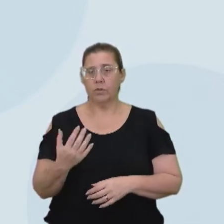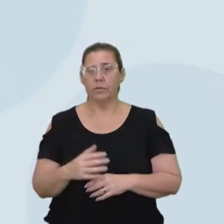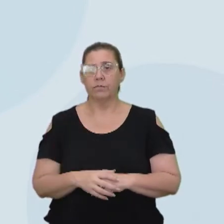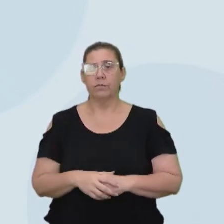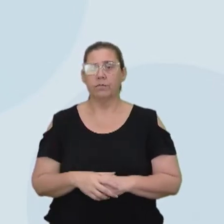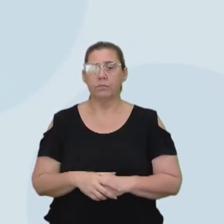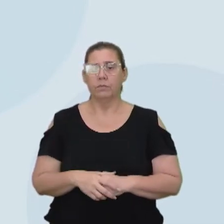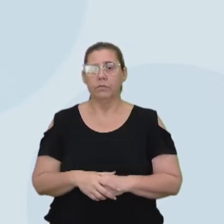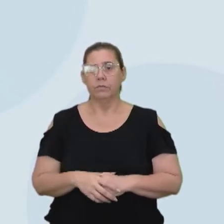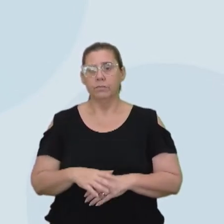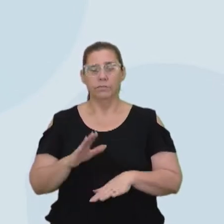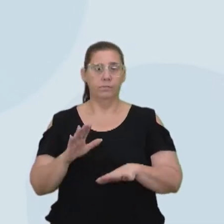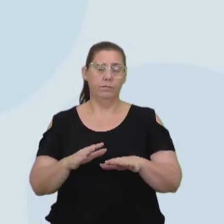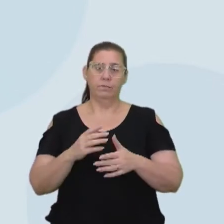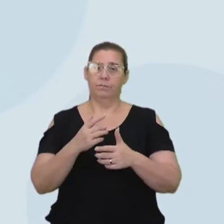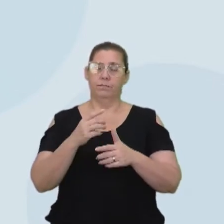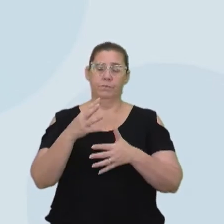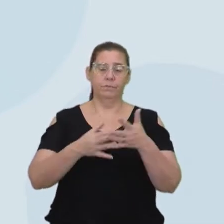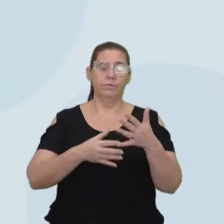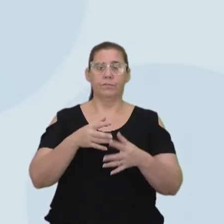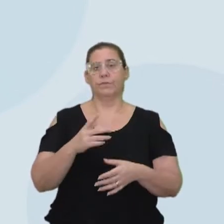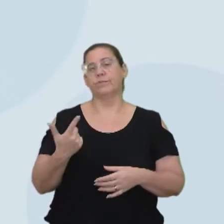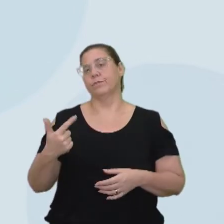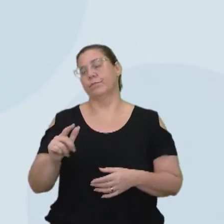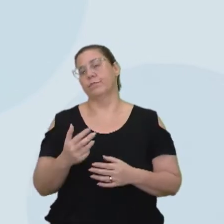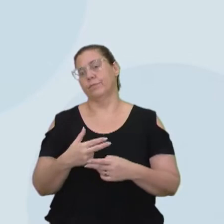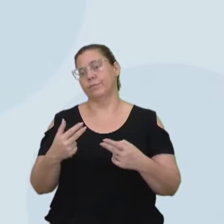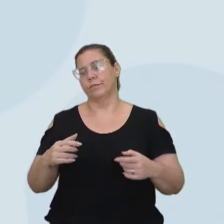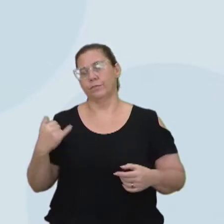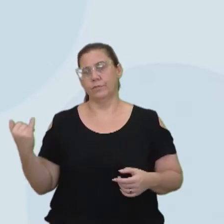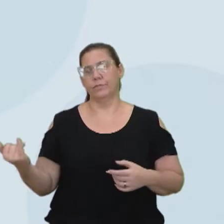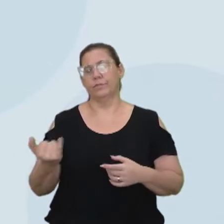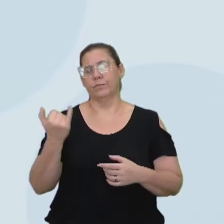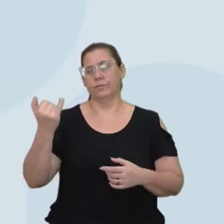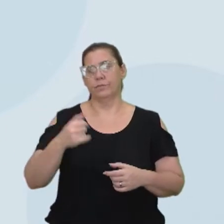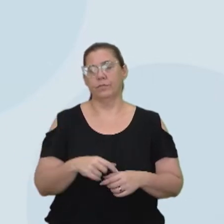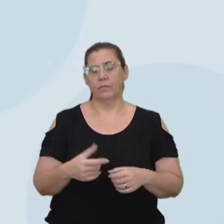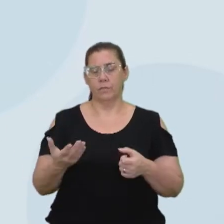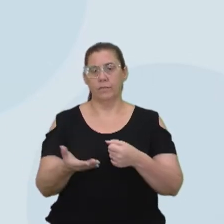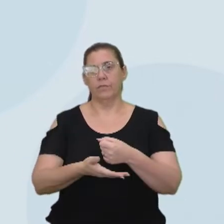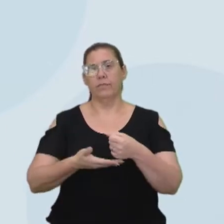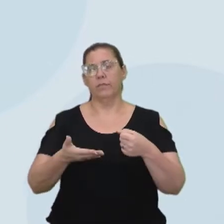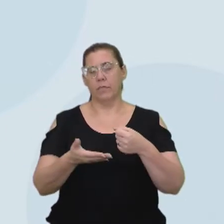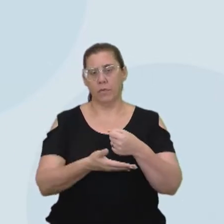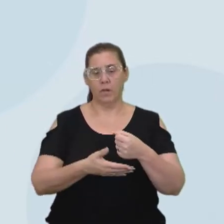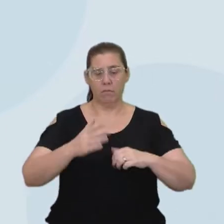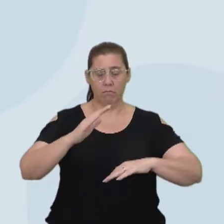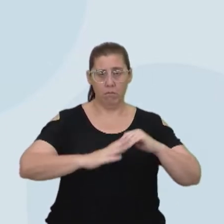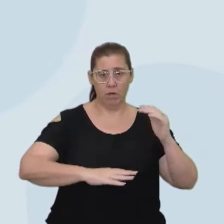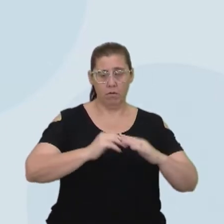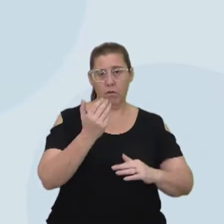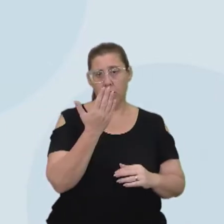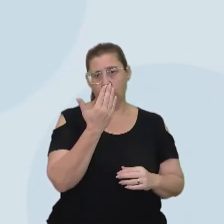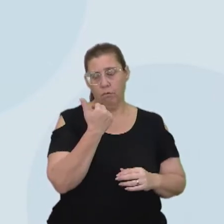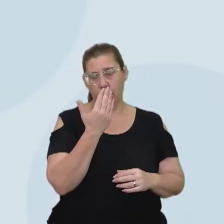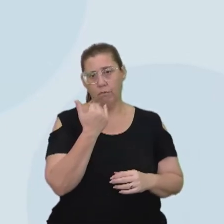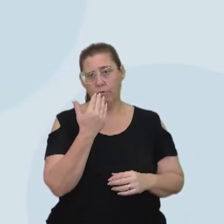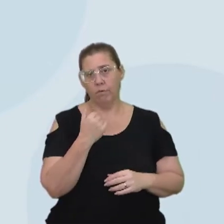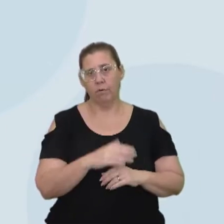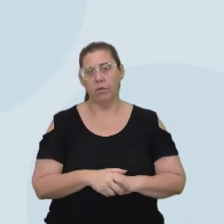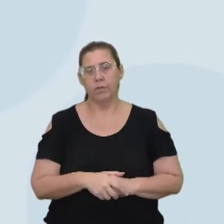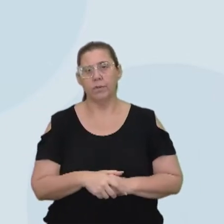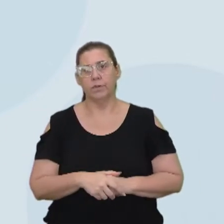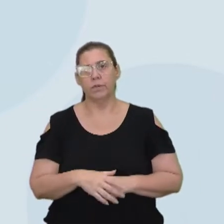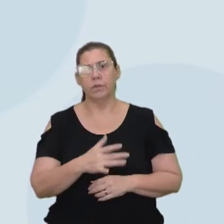sem comprometer o acesso a outras necessidades essenciais, tendo como base práticas alimentares